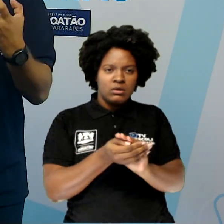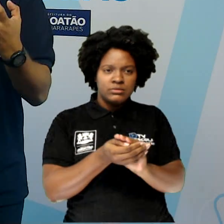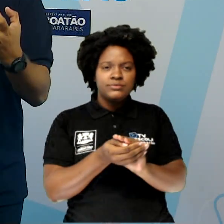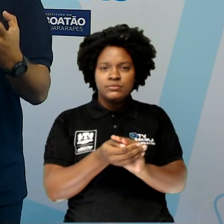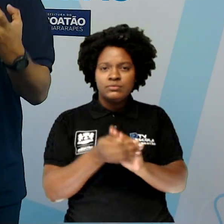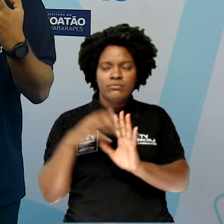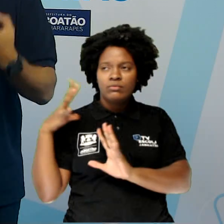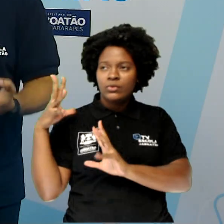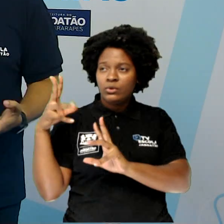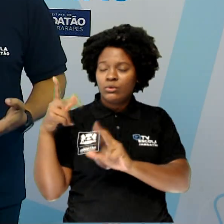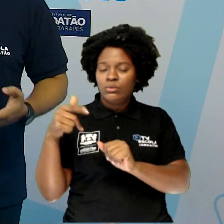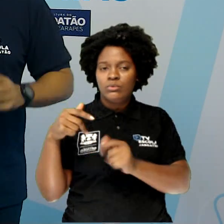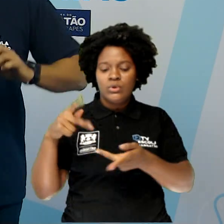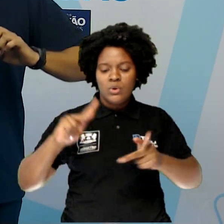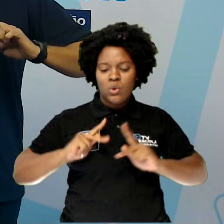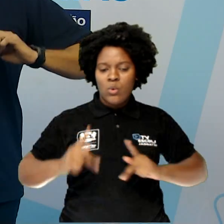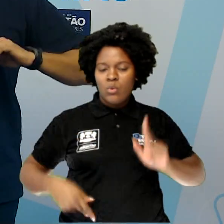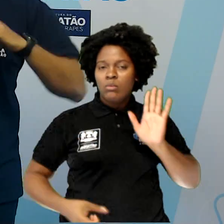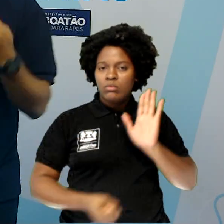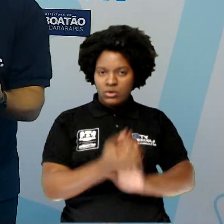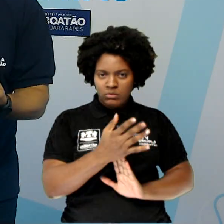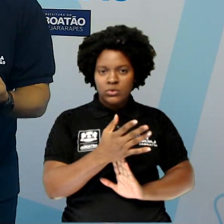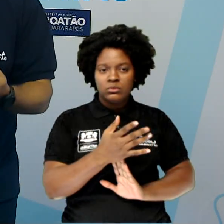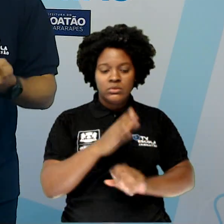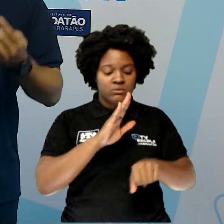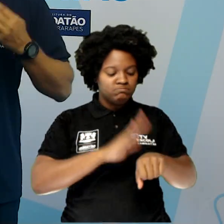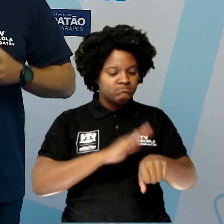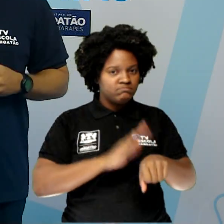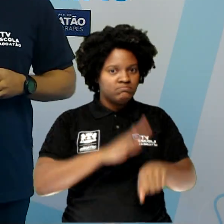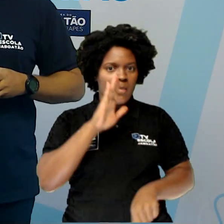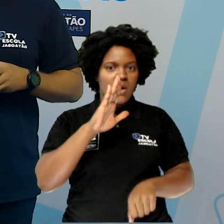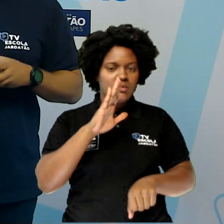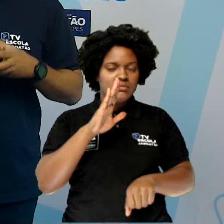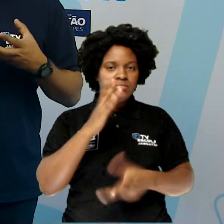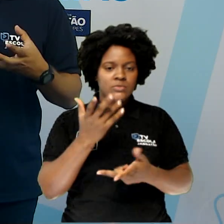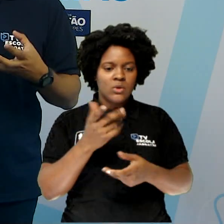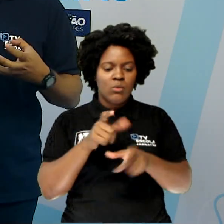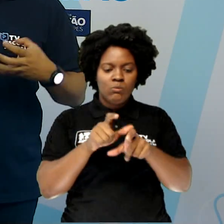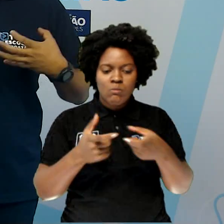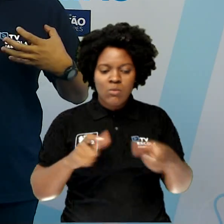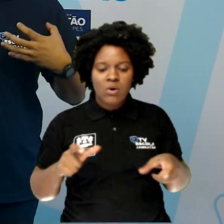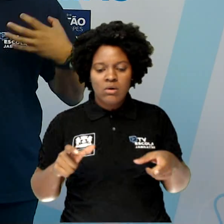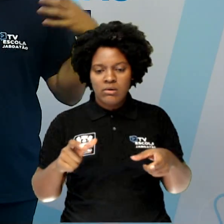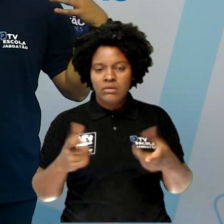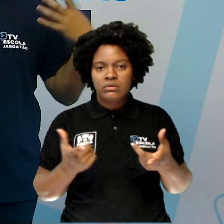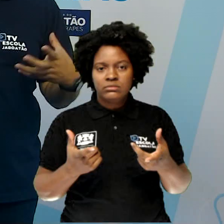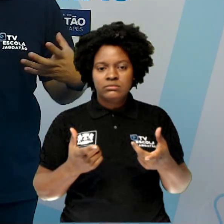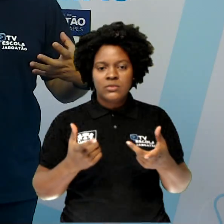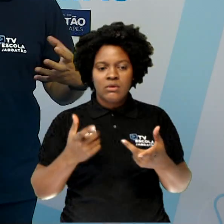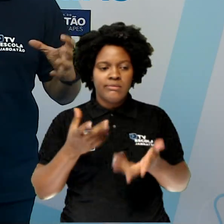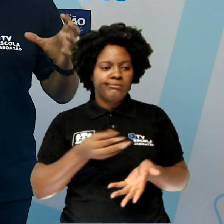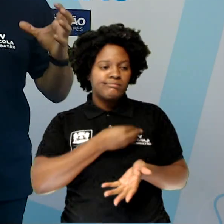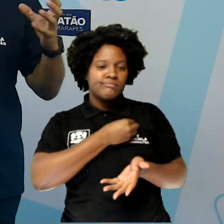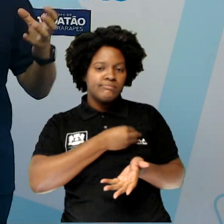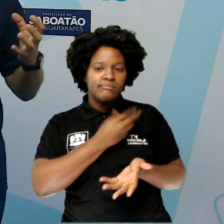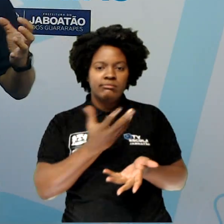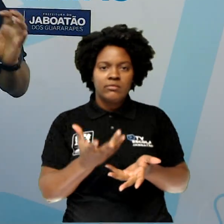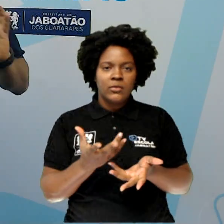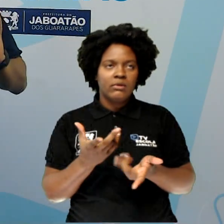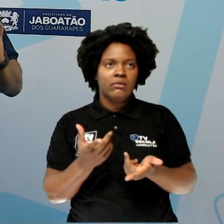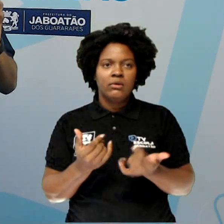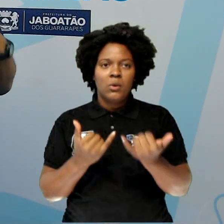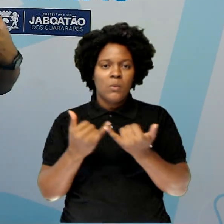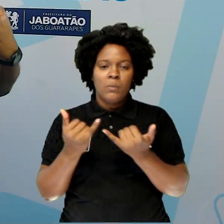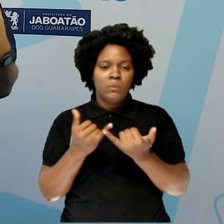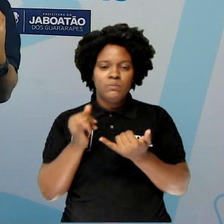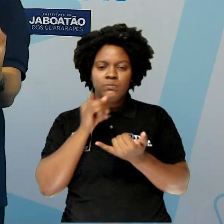tudo que é construído pelo homem, superou a massa biológica, a massa viva. É como se o peso de